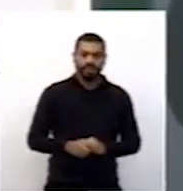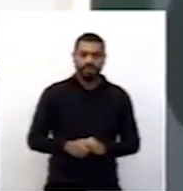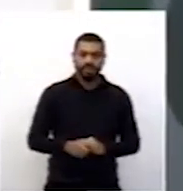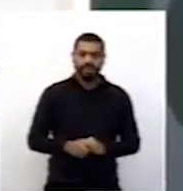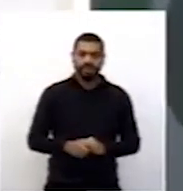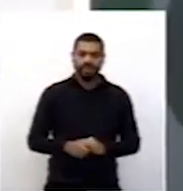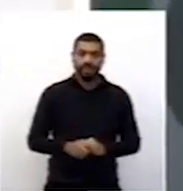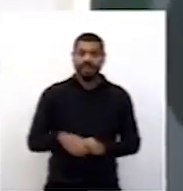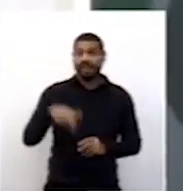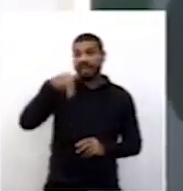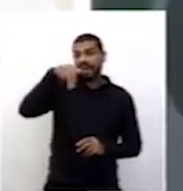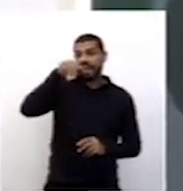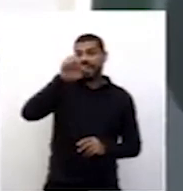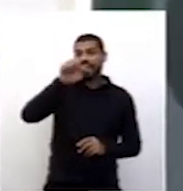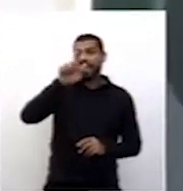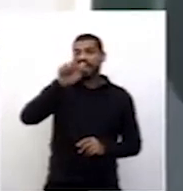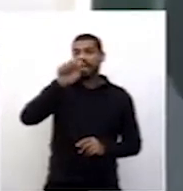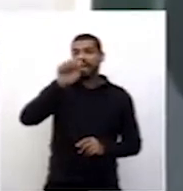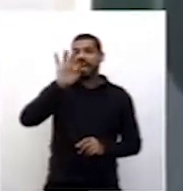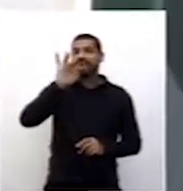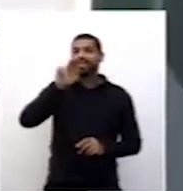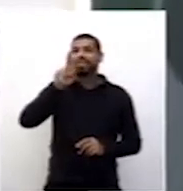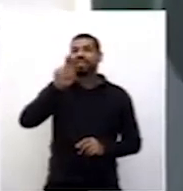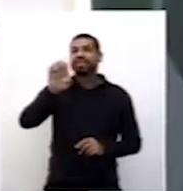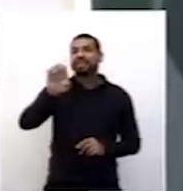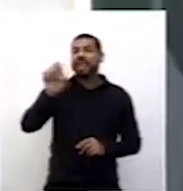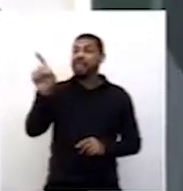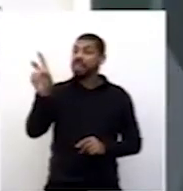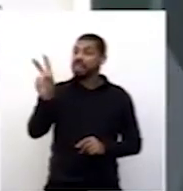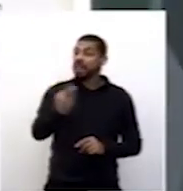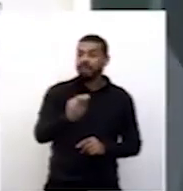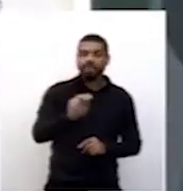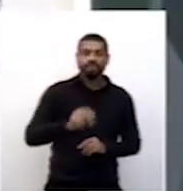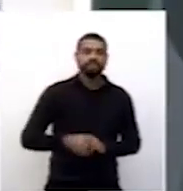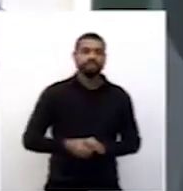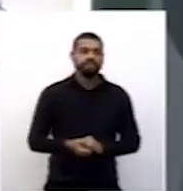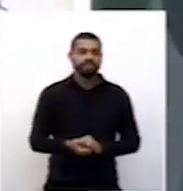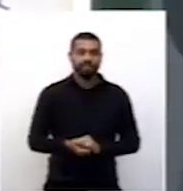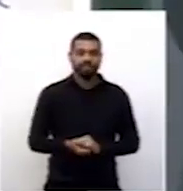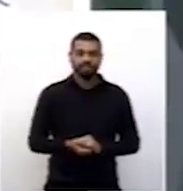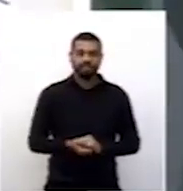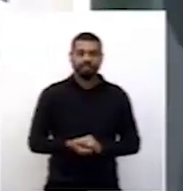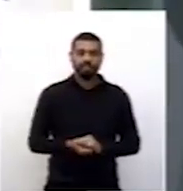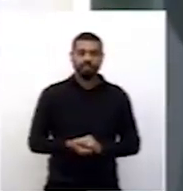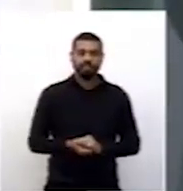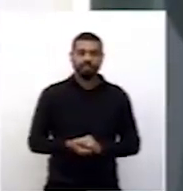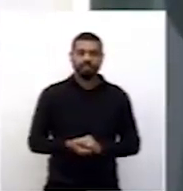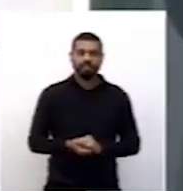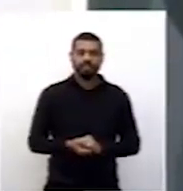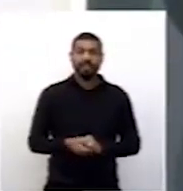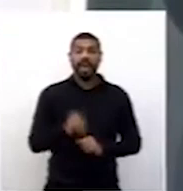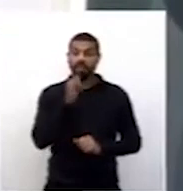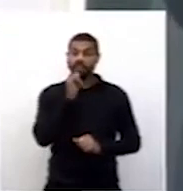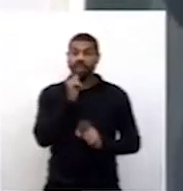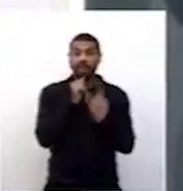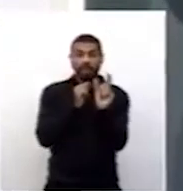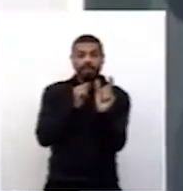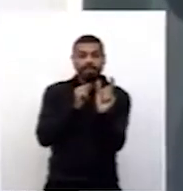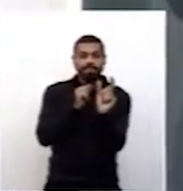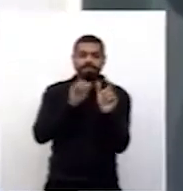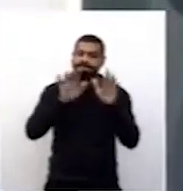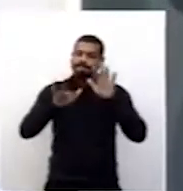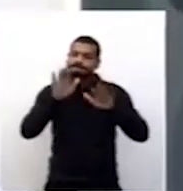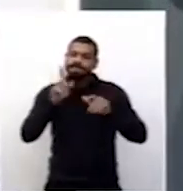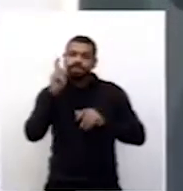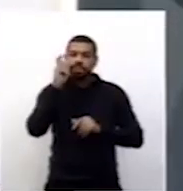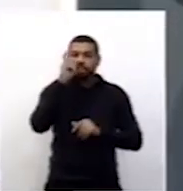Negative, ó, negativo. Impact, impacto, certo? Aqui, essa daqui é mais difícil mesmo, essas daqui, né?